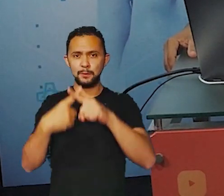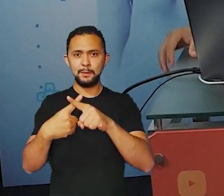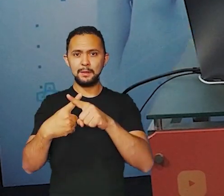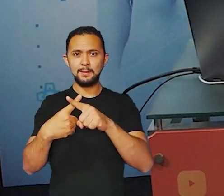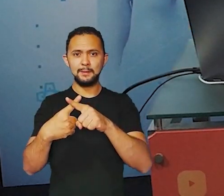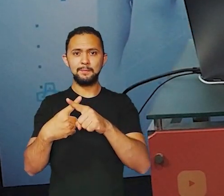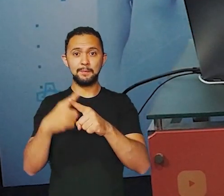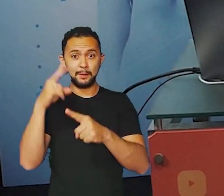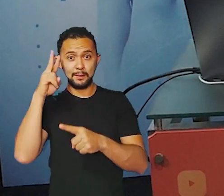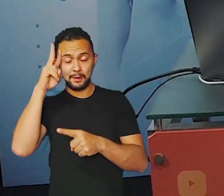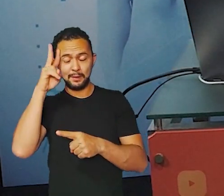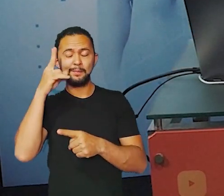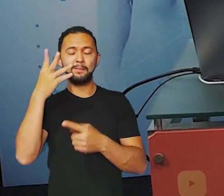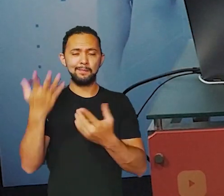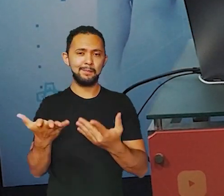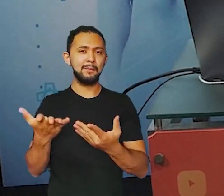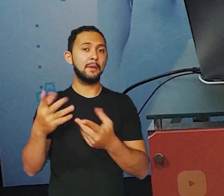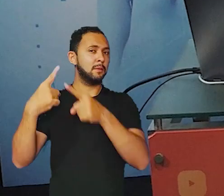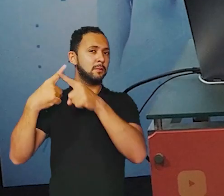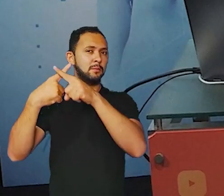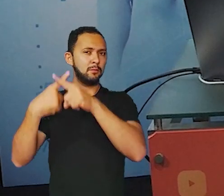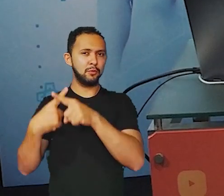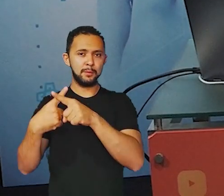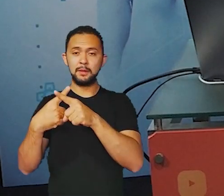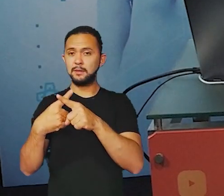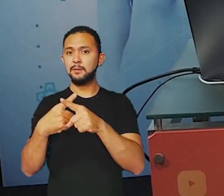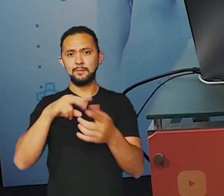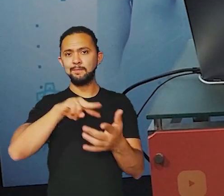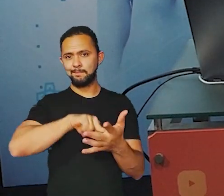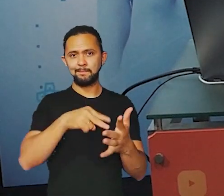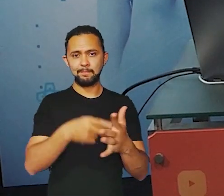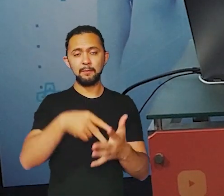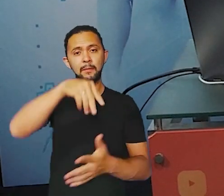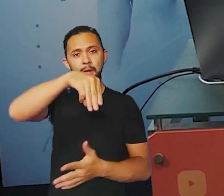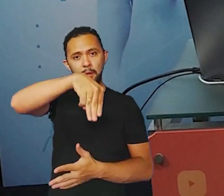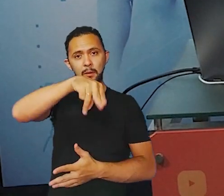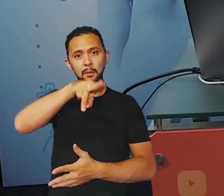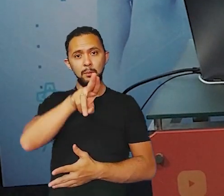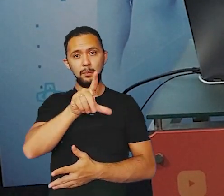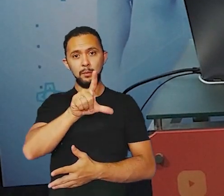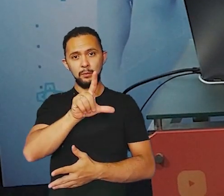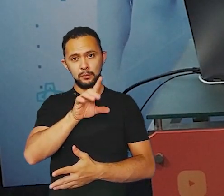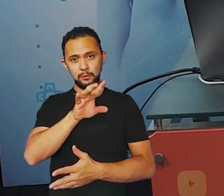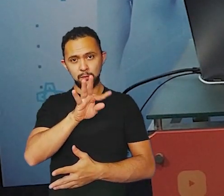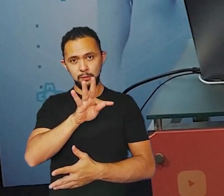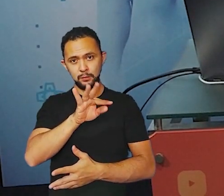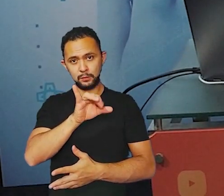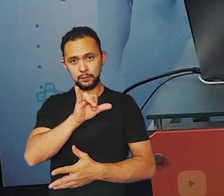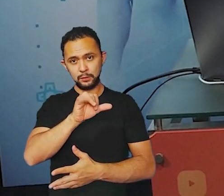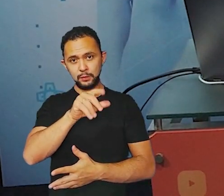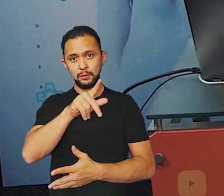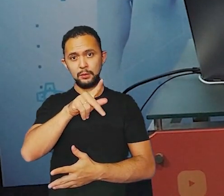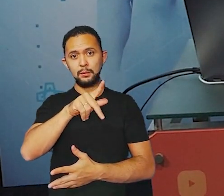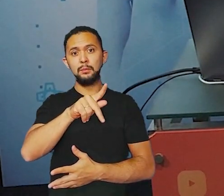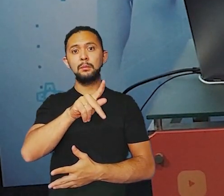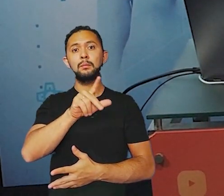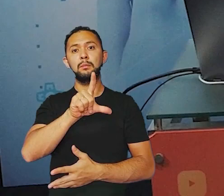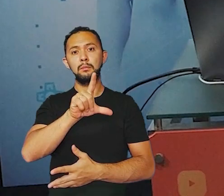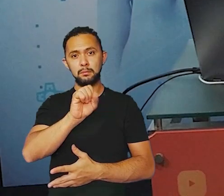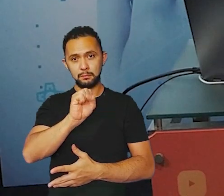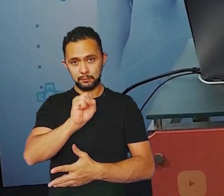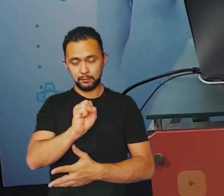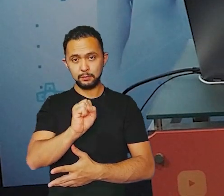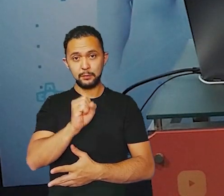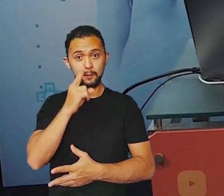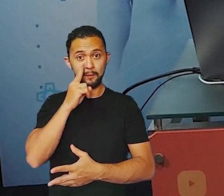multiplicação. Então, os múltiplos têm a ver com a multiplicação. Eu vou representar aqui para vocês os múltiplos de 3.